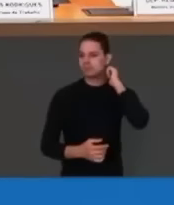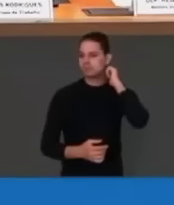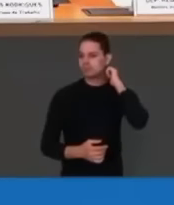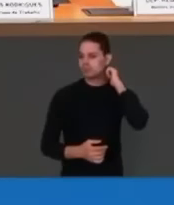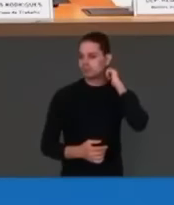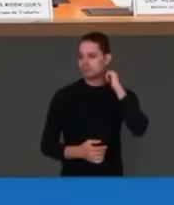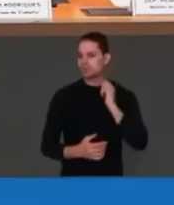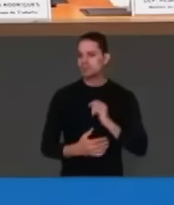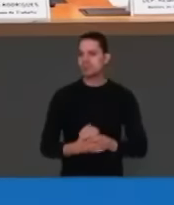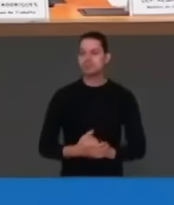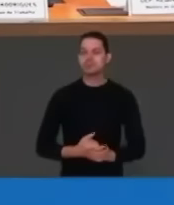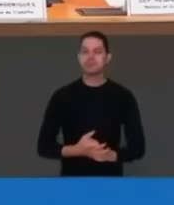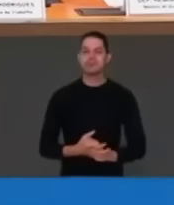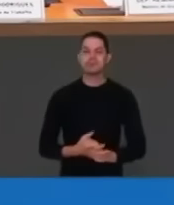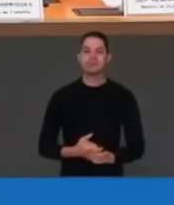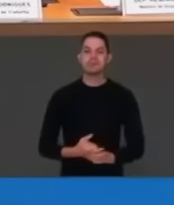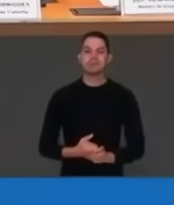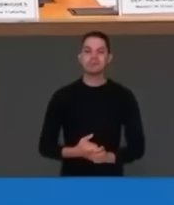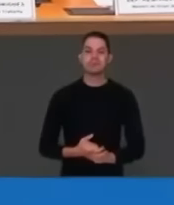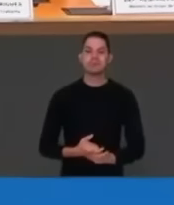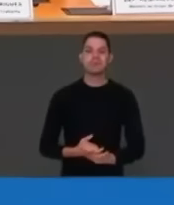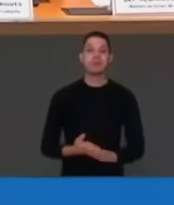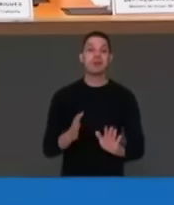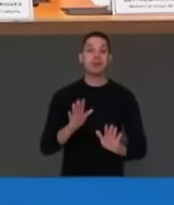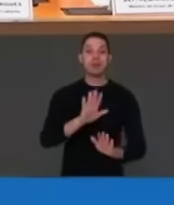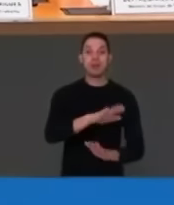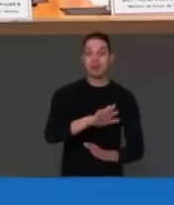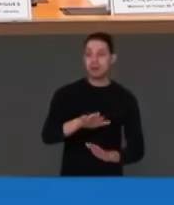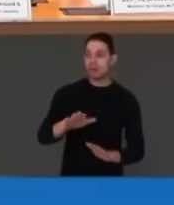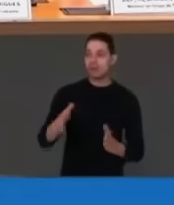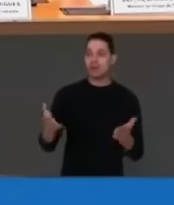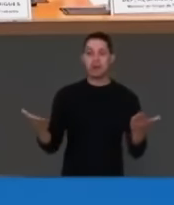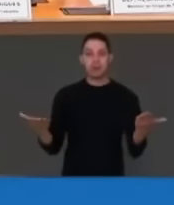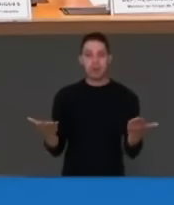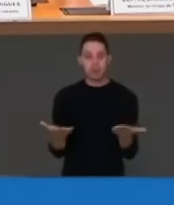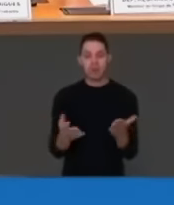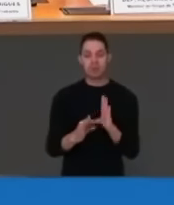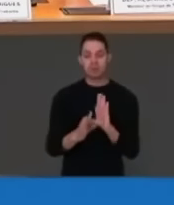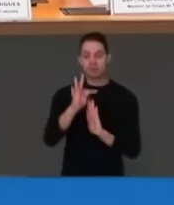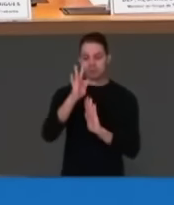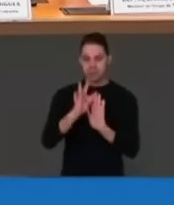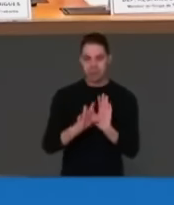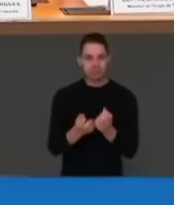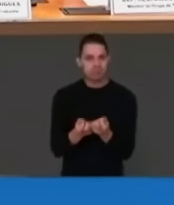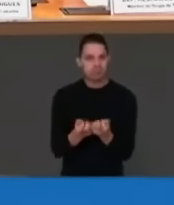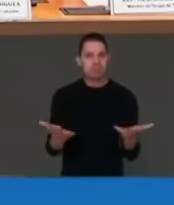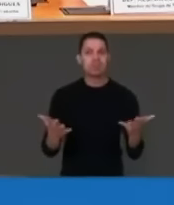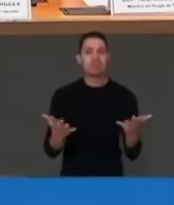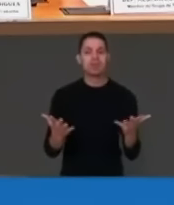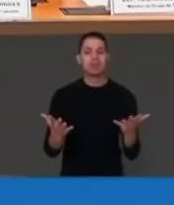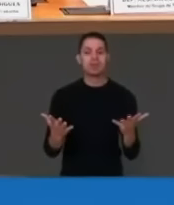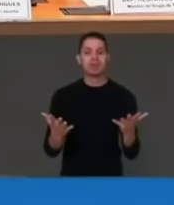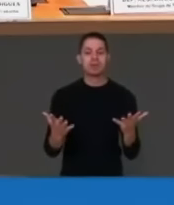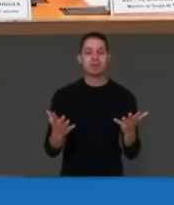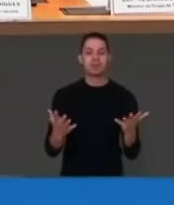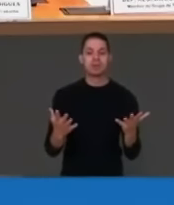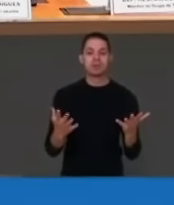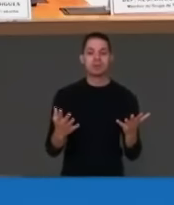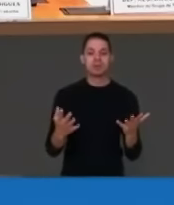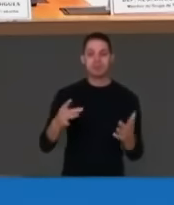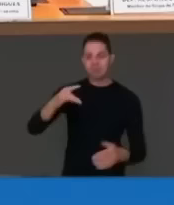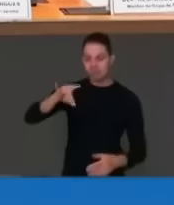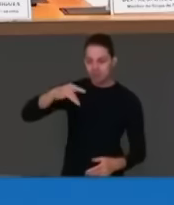sendo transferida para os herdeiros e como tal tem que pagar imposto tem que pagar e eh uma taxa porque todos